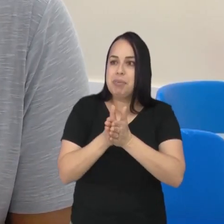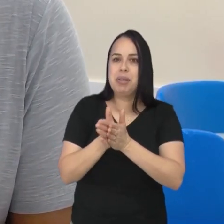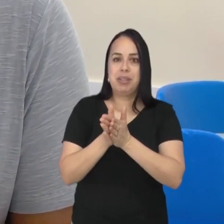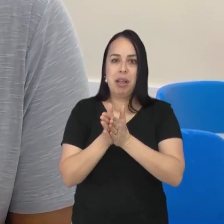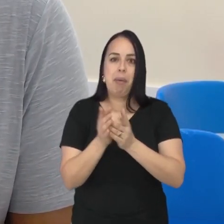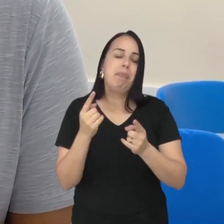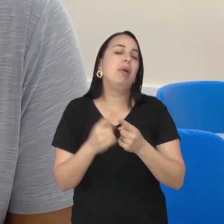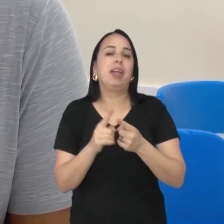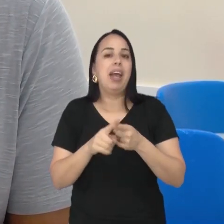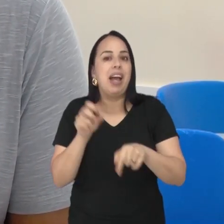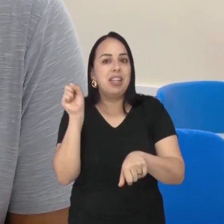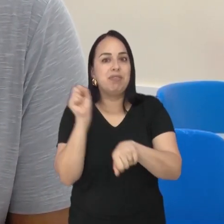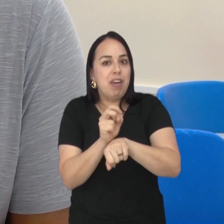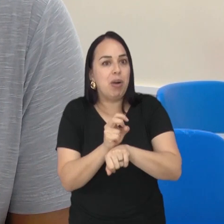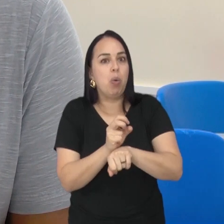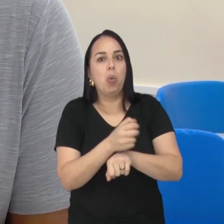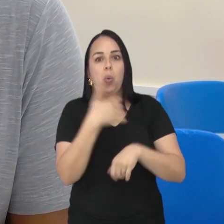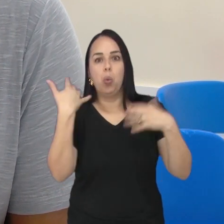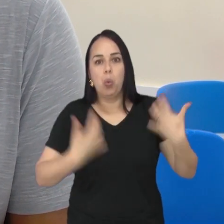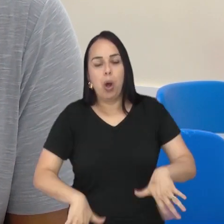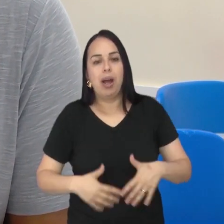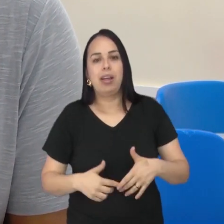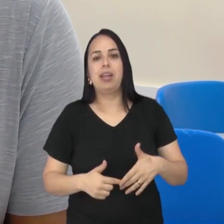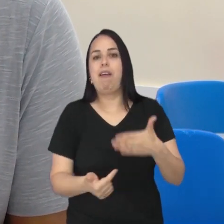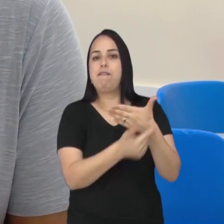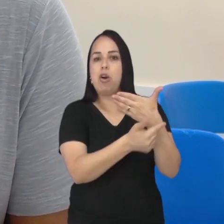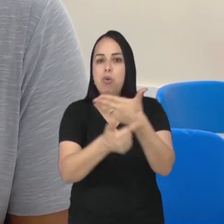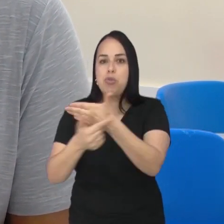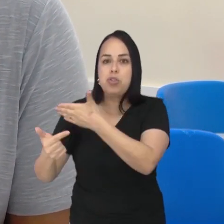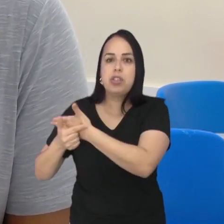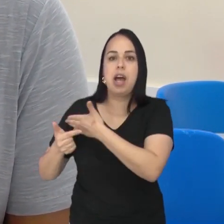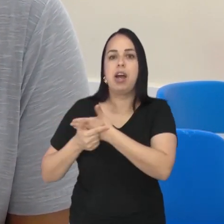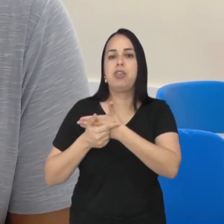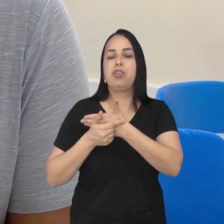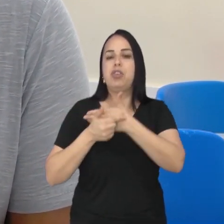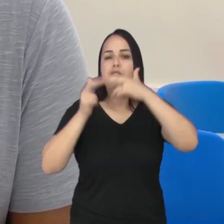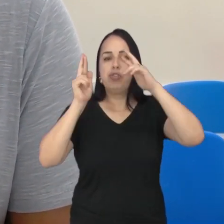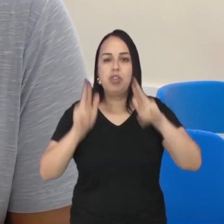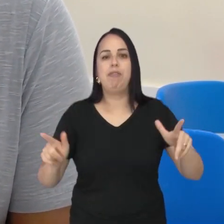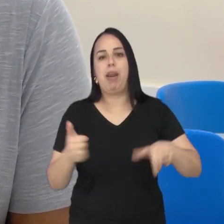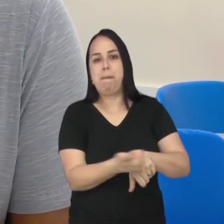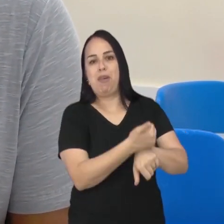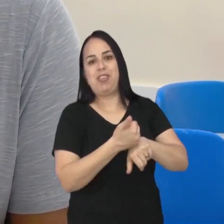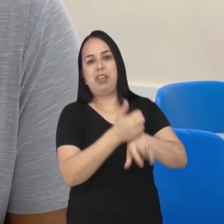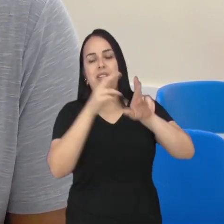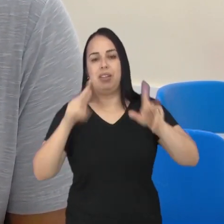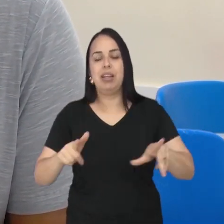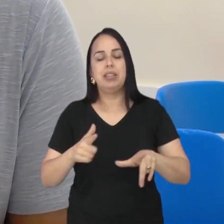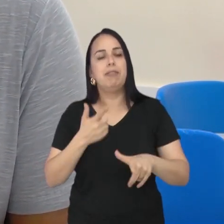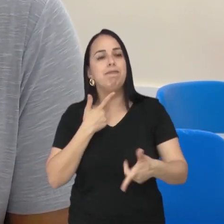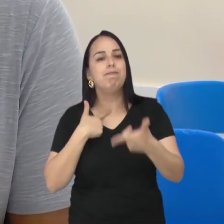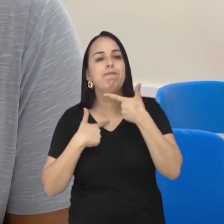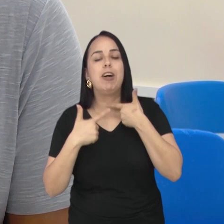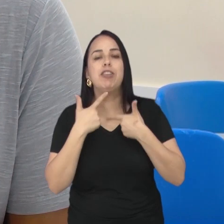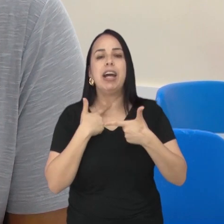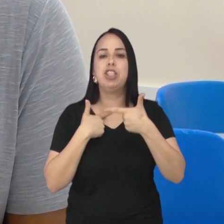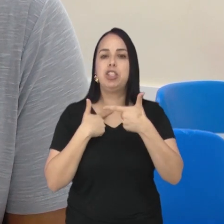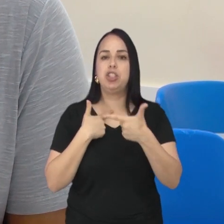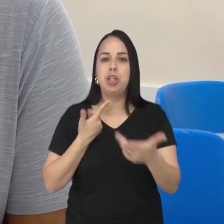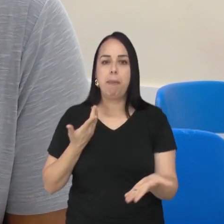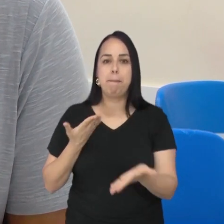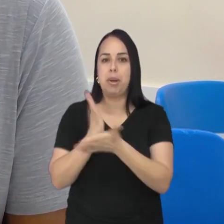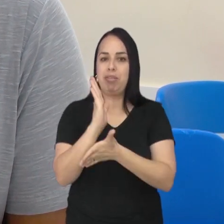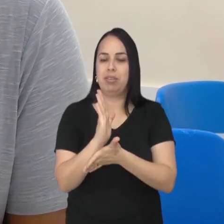grande, porque são muitas vagas, né, para vários cargos diferentes, vários cargos interessantes que eu sempre tive